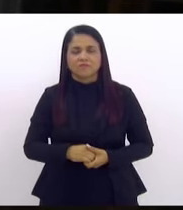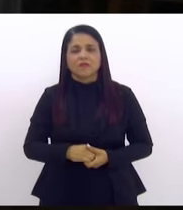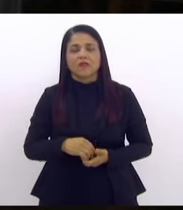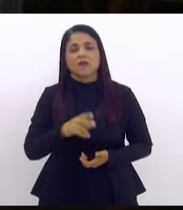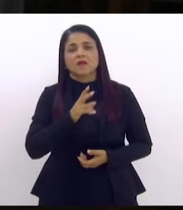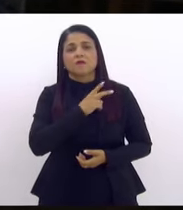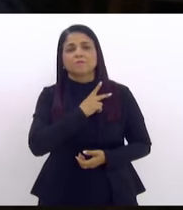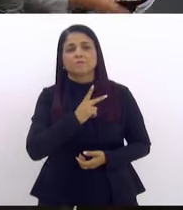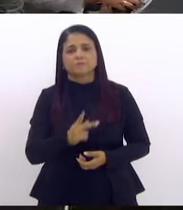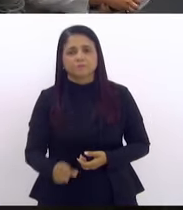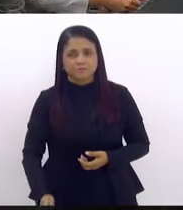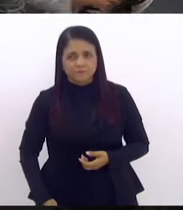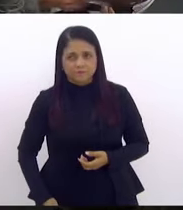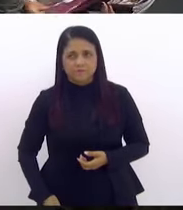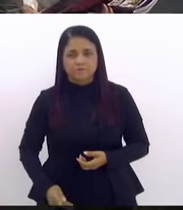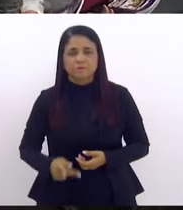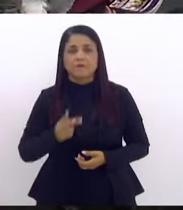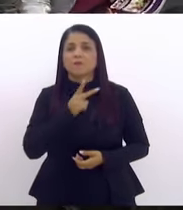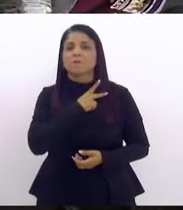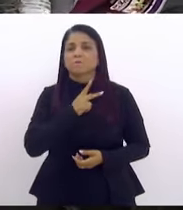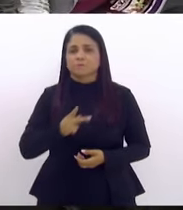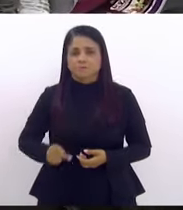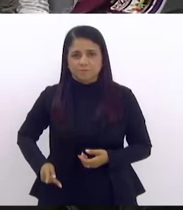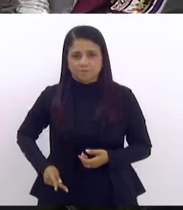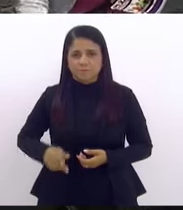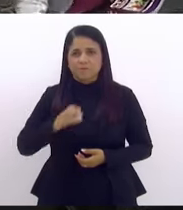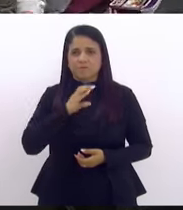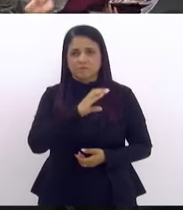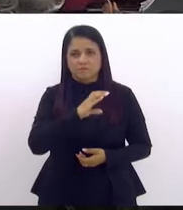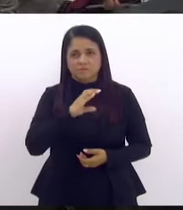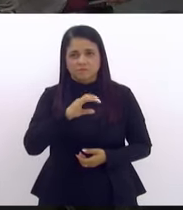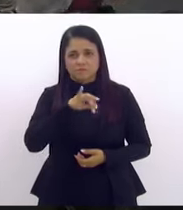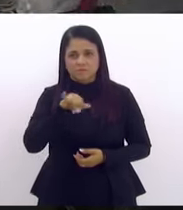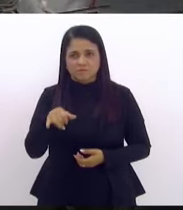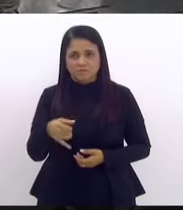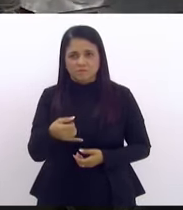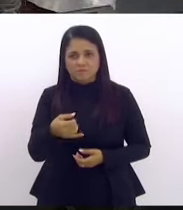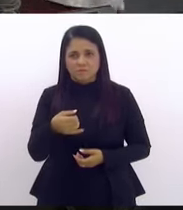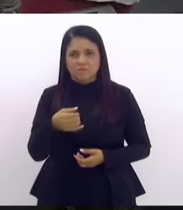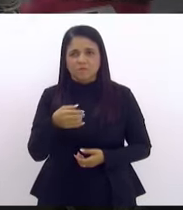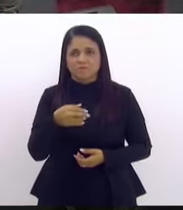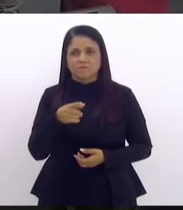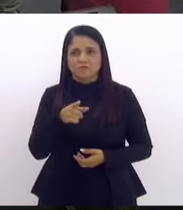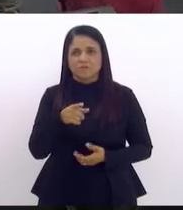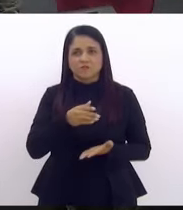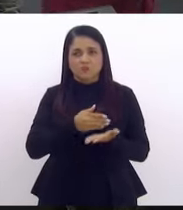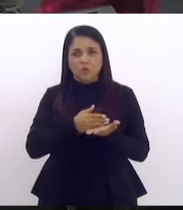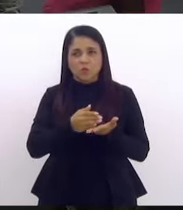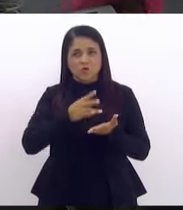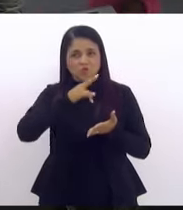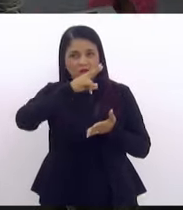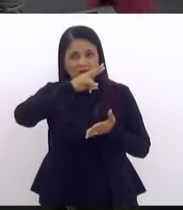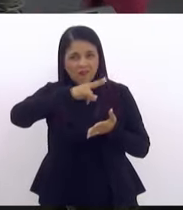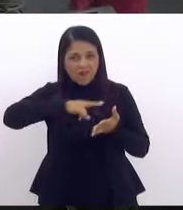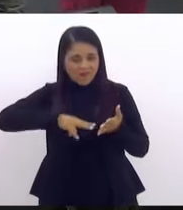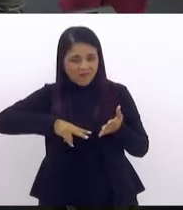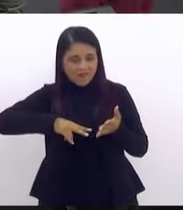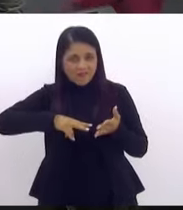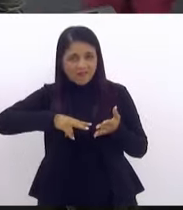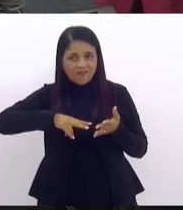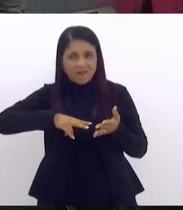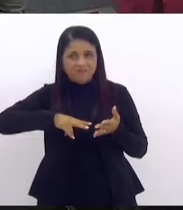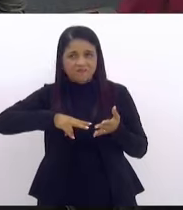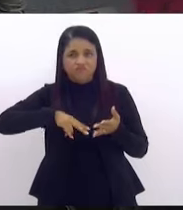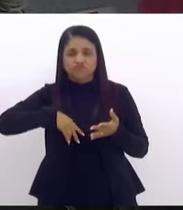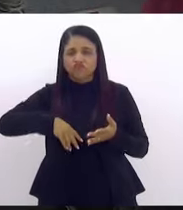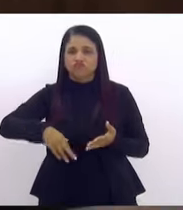Presidente, senhor presidente da CCJ, é que o senhor começou a ler e eu